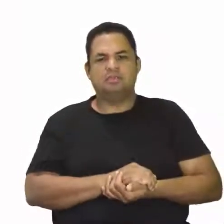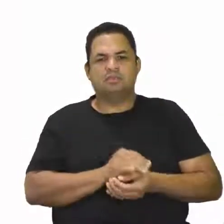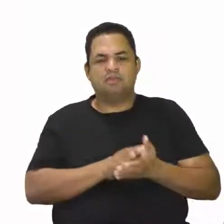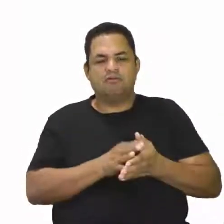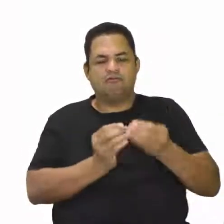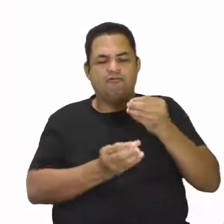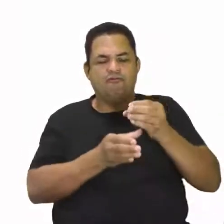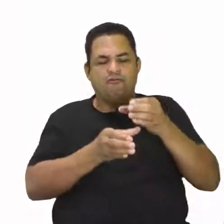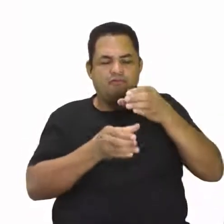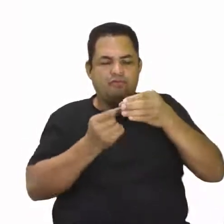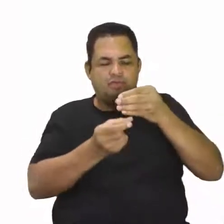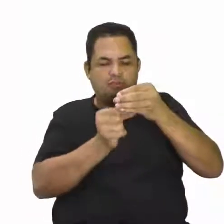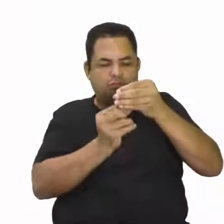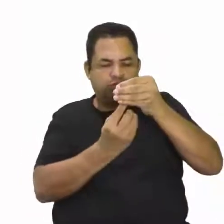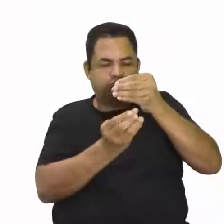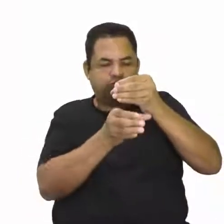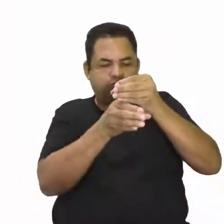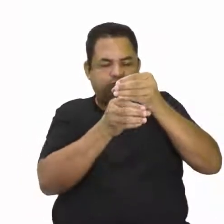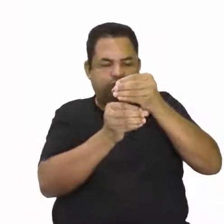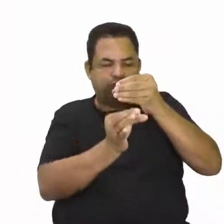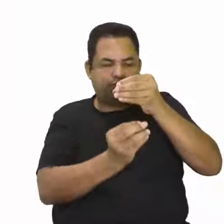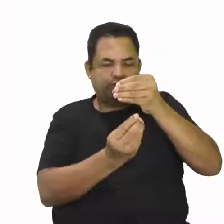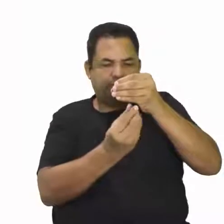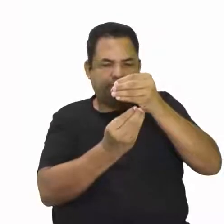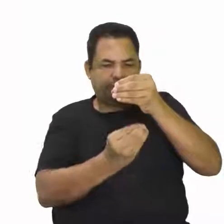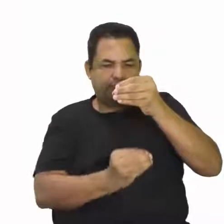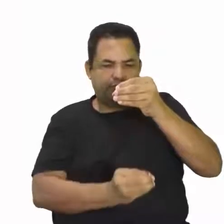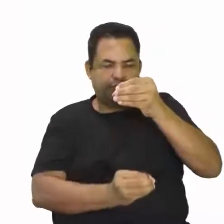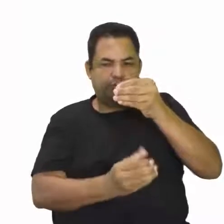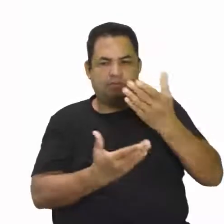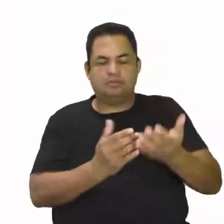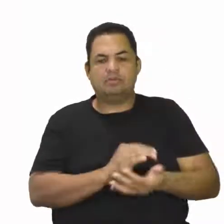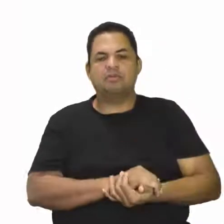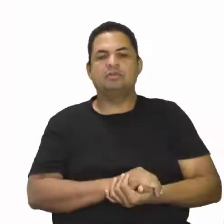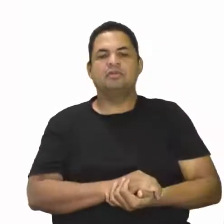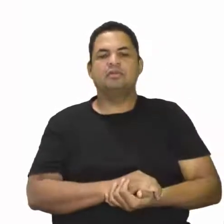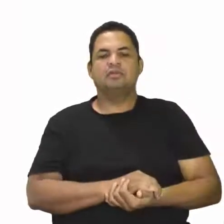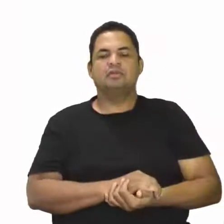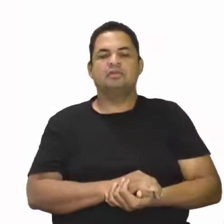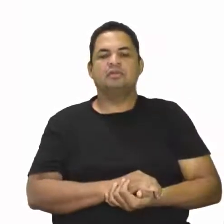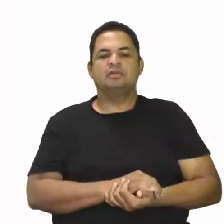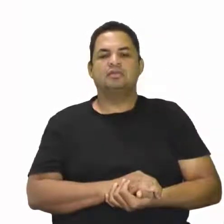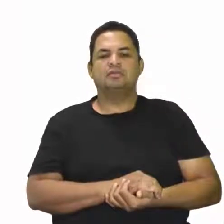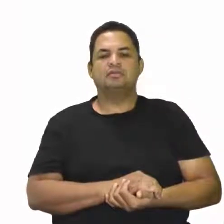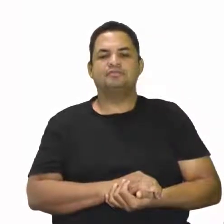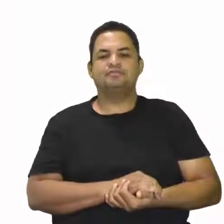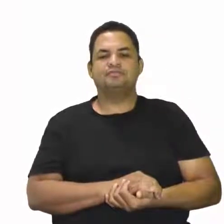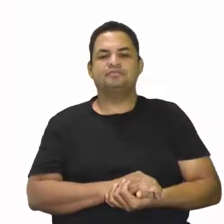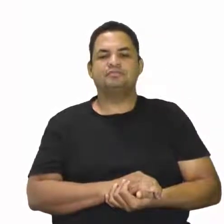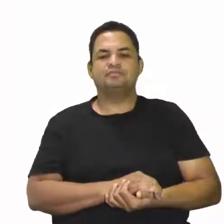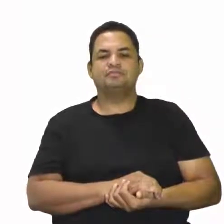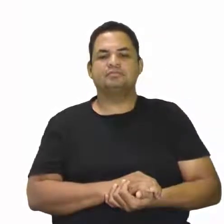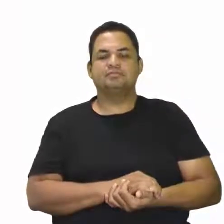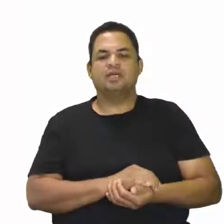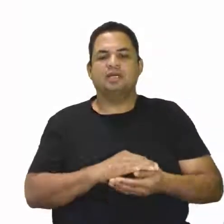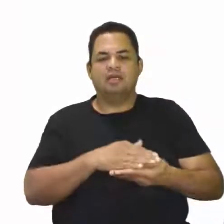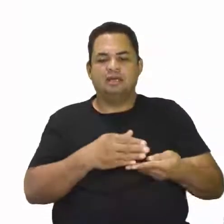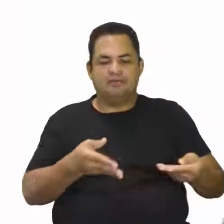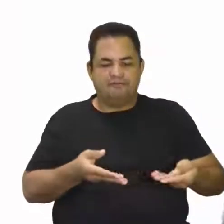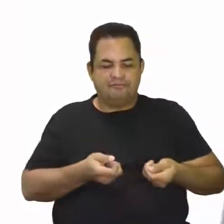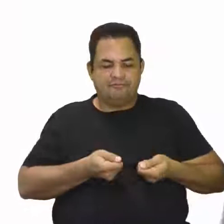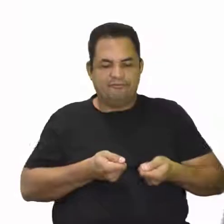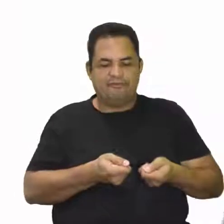um funil. É um funil também. Na minha terra chama de coador também, não é? La cacerola, que